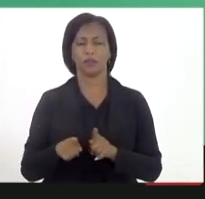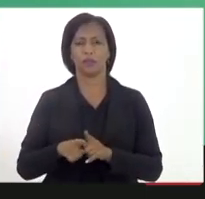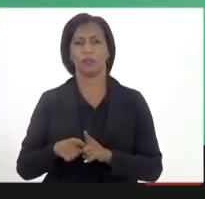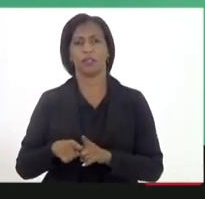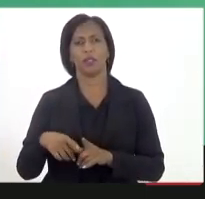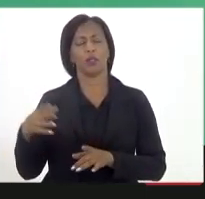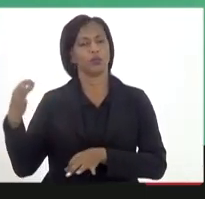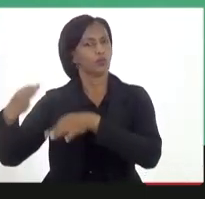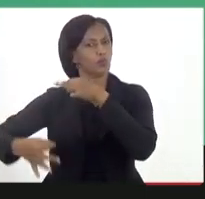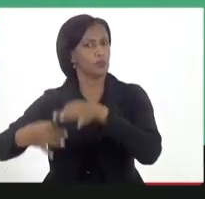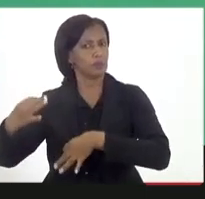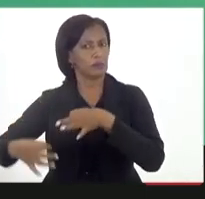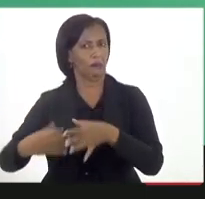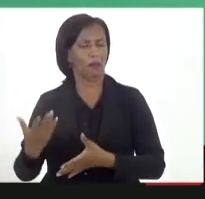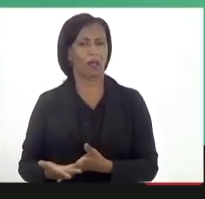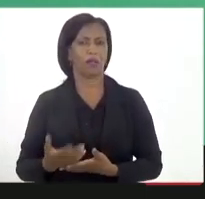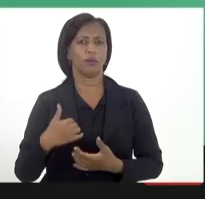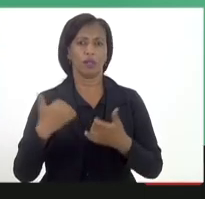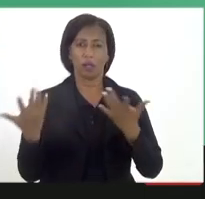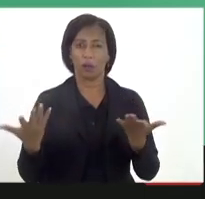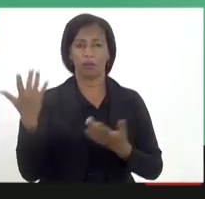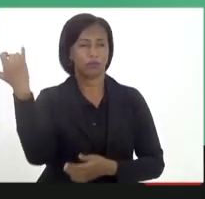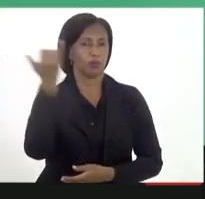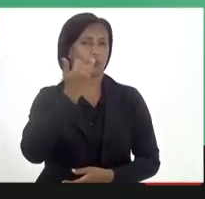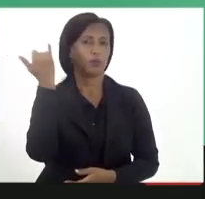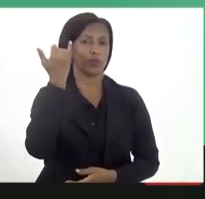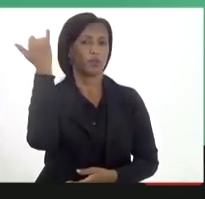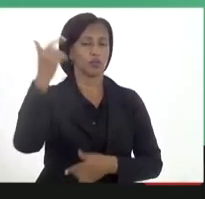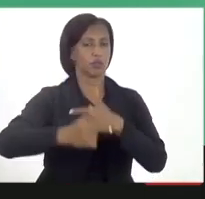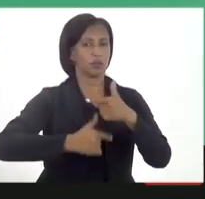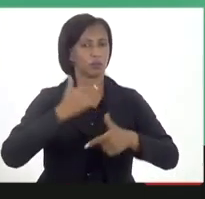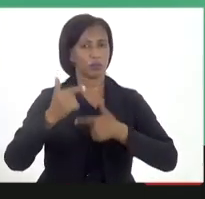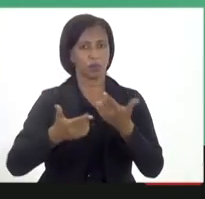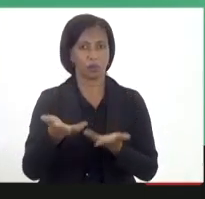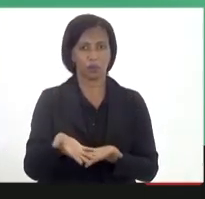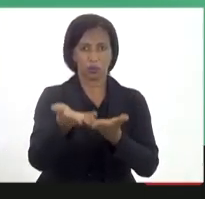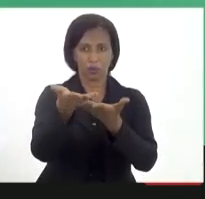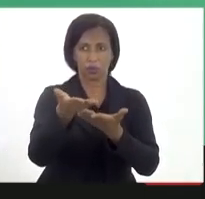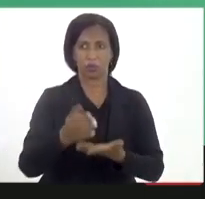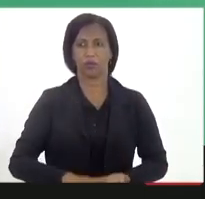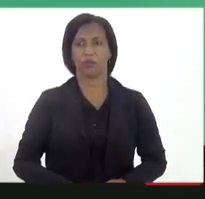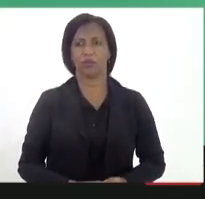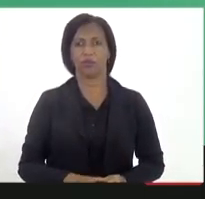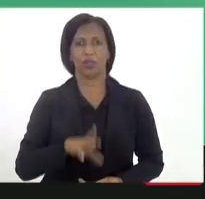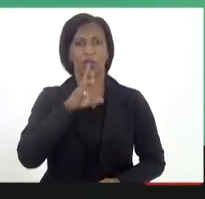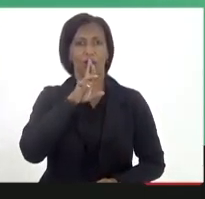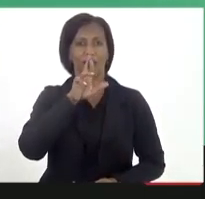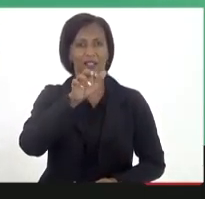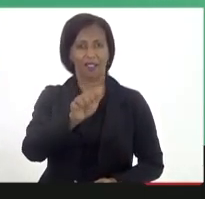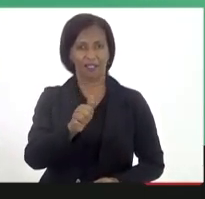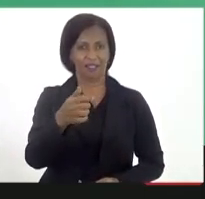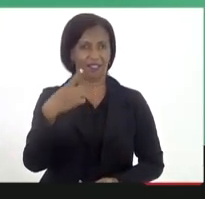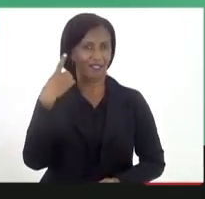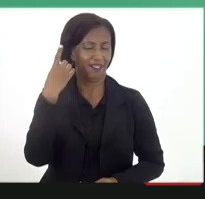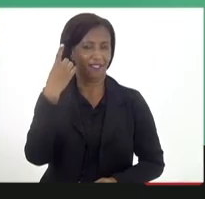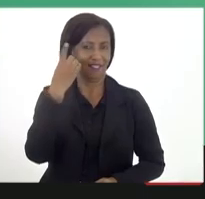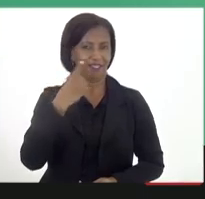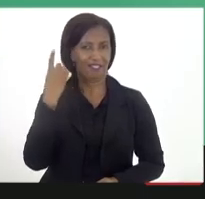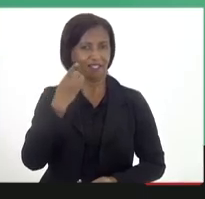Enfim então é isso que eu quero deixar eu acho importantíssimo trabalho que o Senhor Doutor Rodrigo a mone está